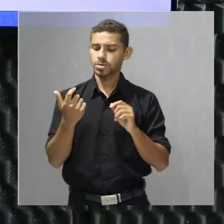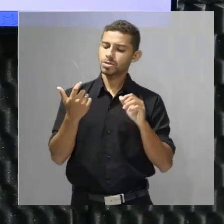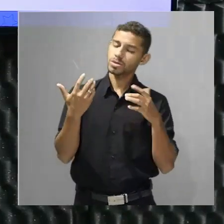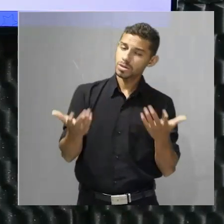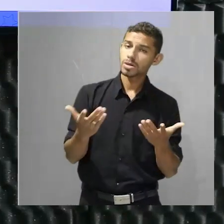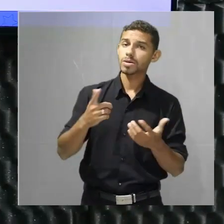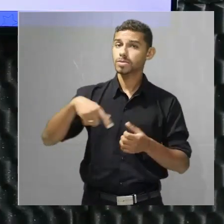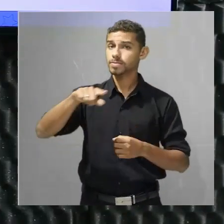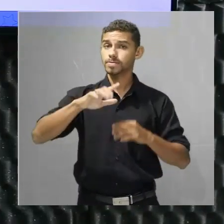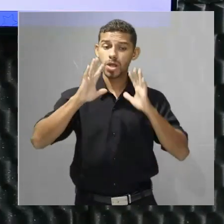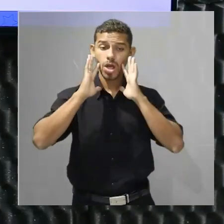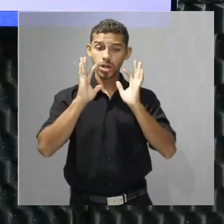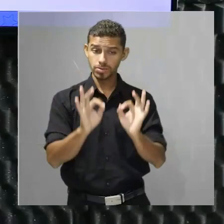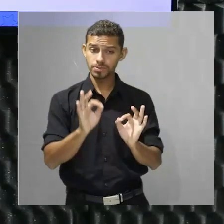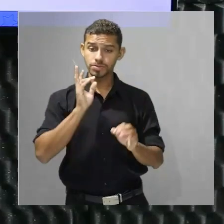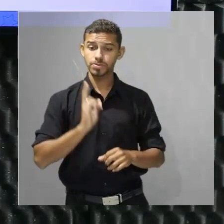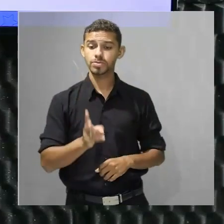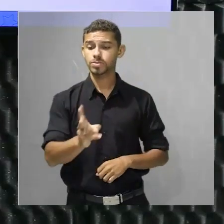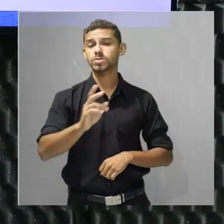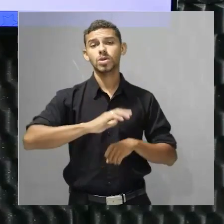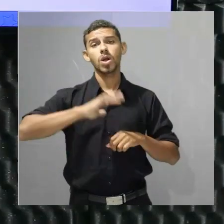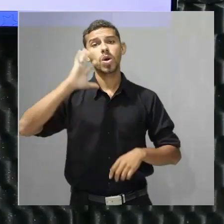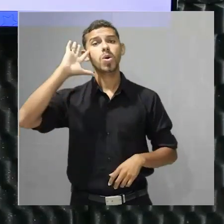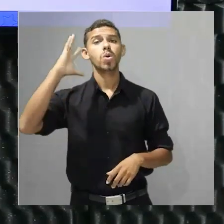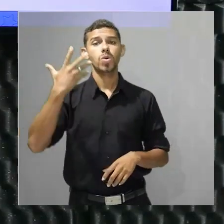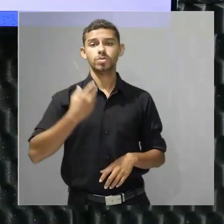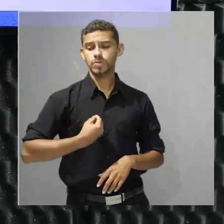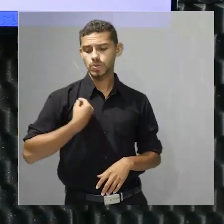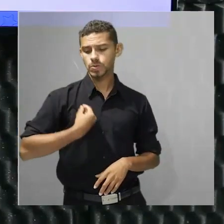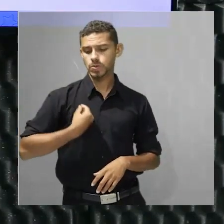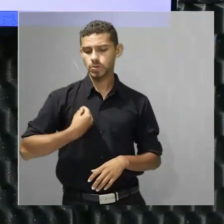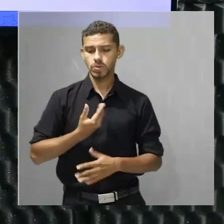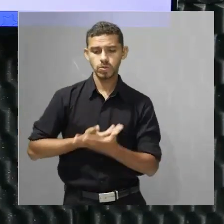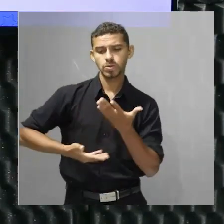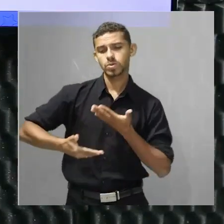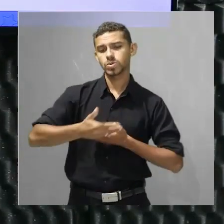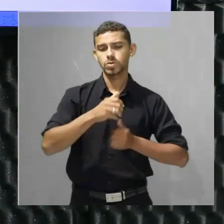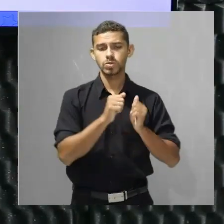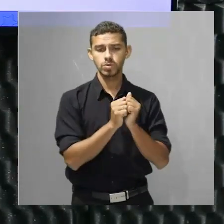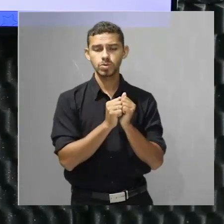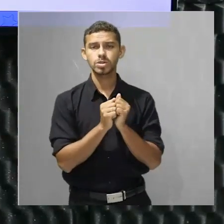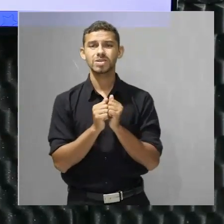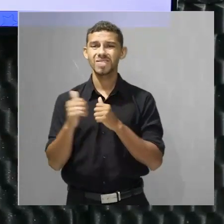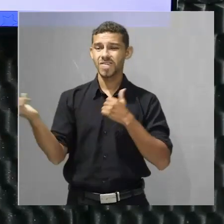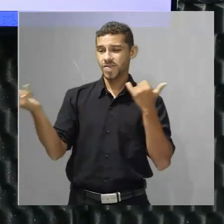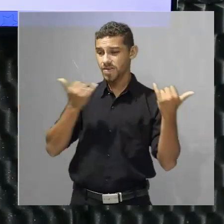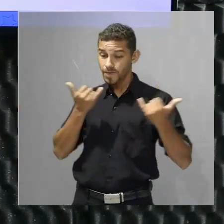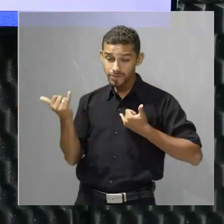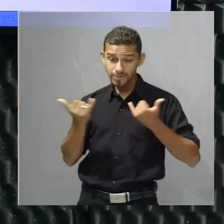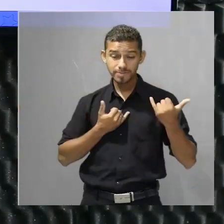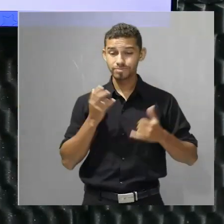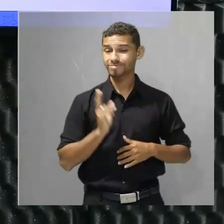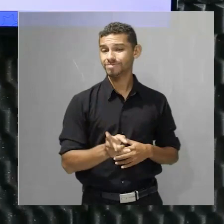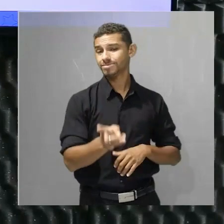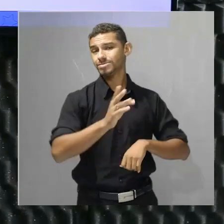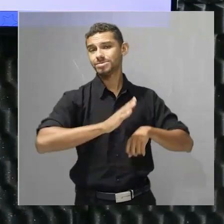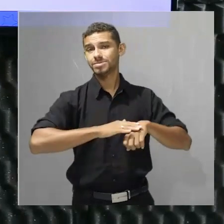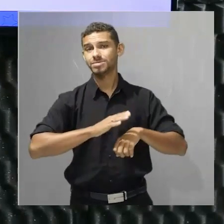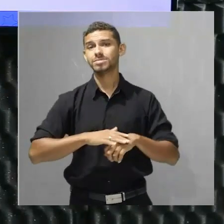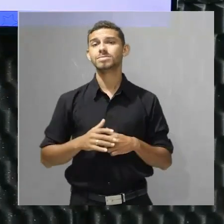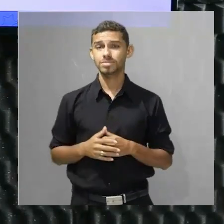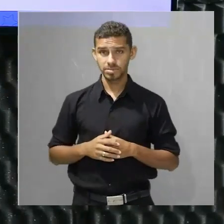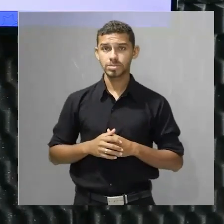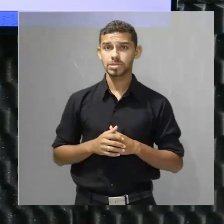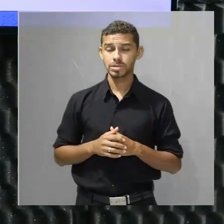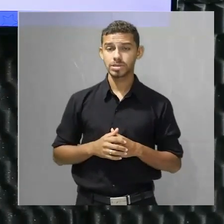estejam sempre atentos ao que acontece ao seu redor o tempo inteiro estamos rodeados de notícias e o tempo